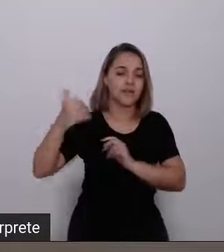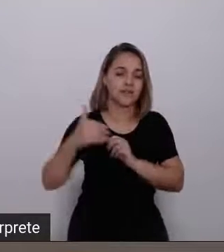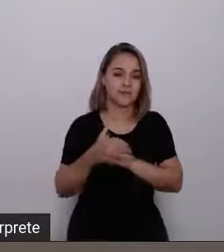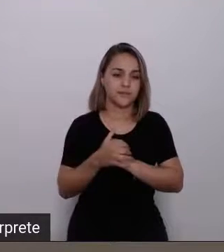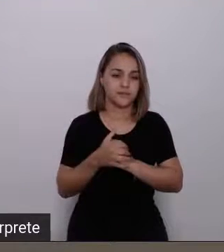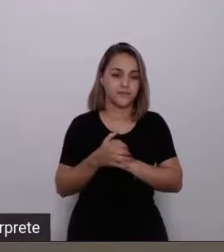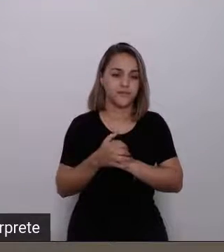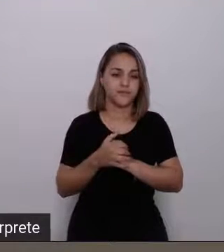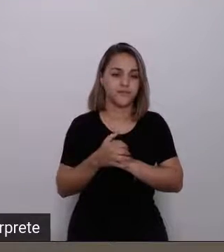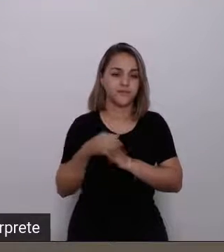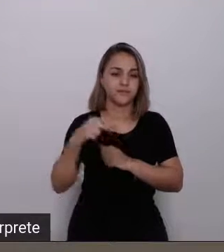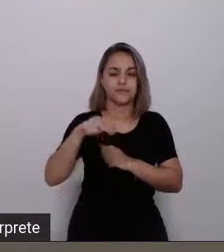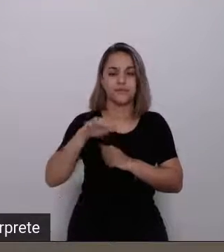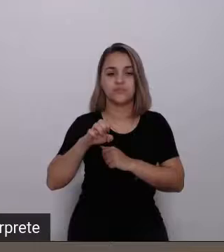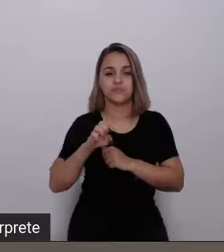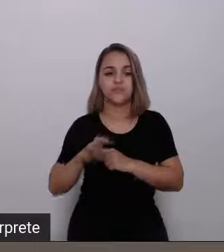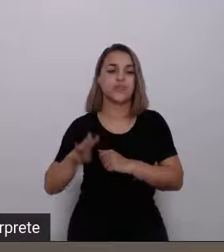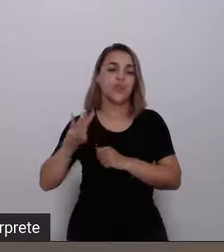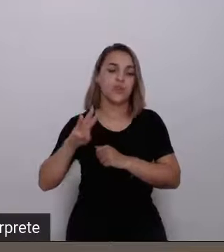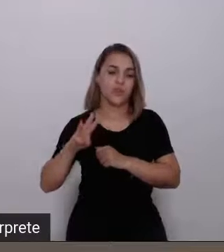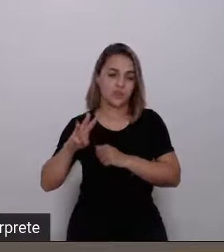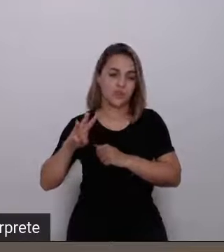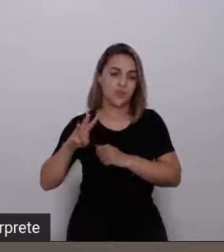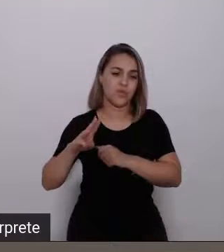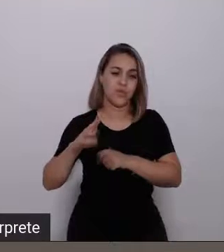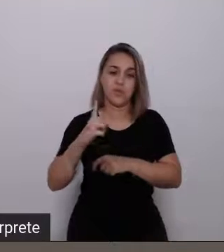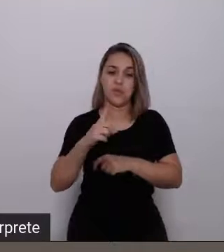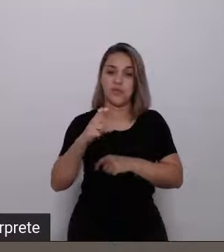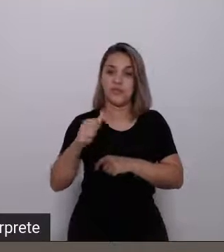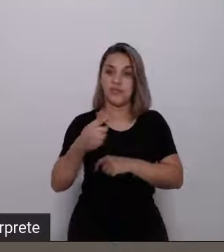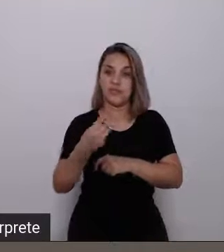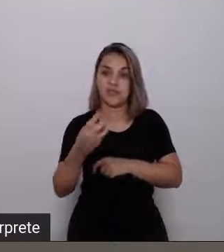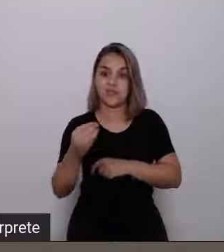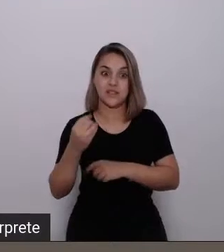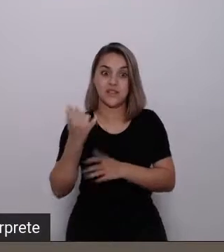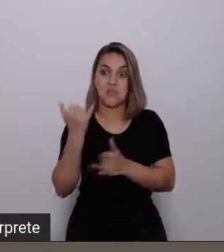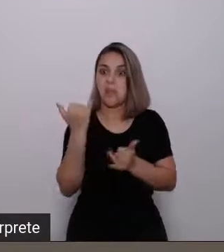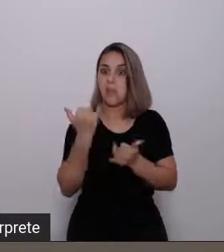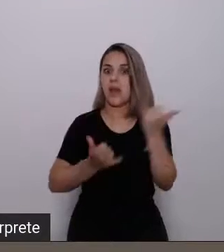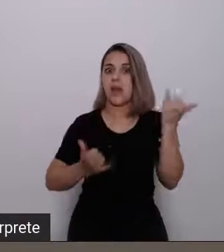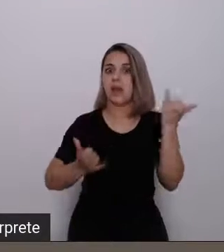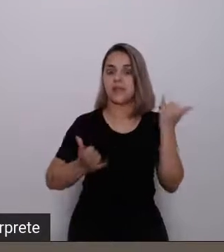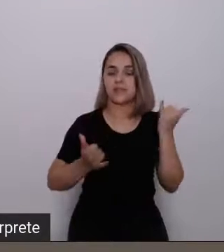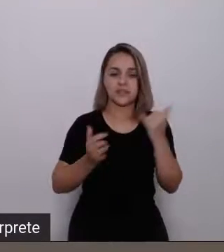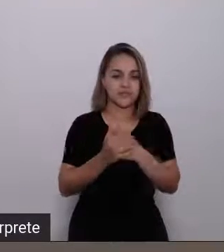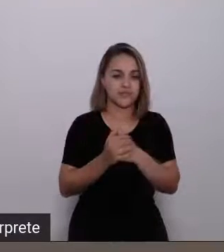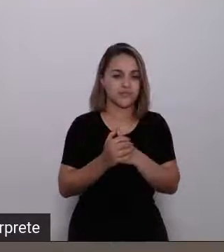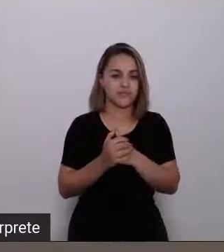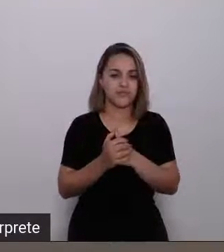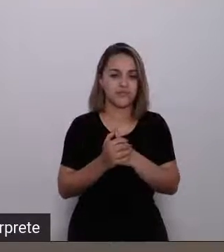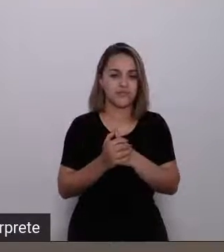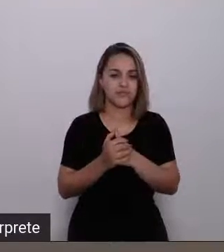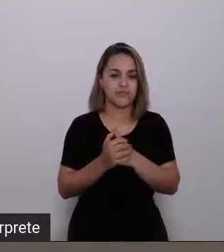no MoMA, então nos anos 30, ela parece que tem um enciclopedismo e que ela é muito